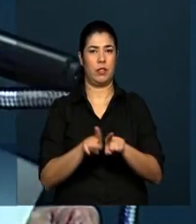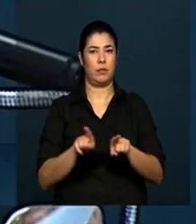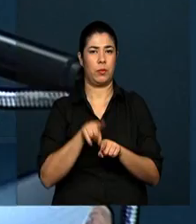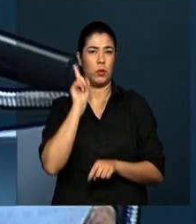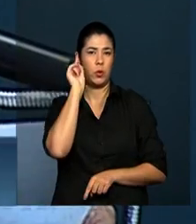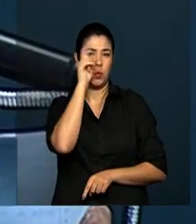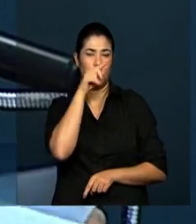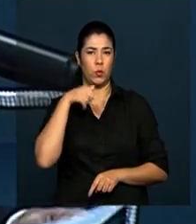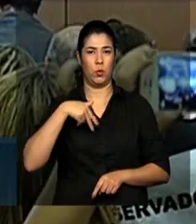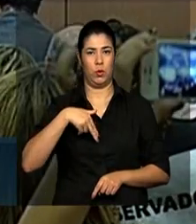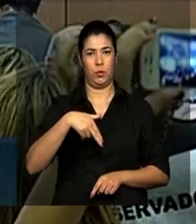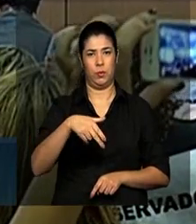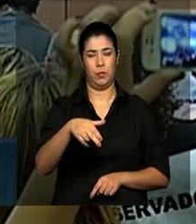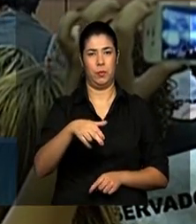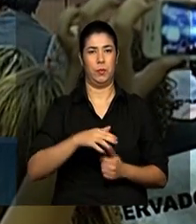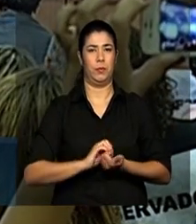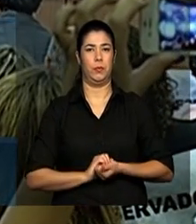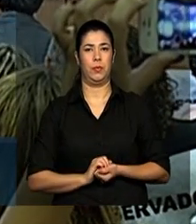reduzida.